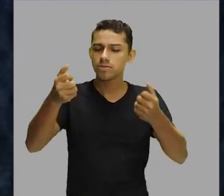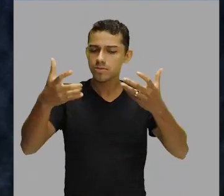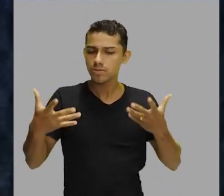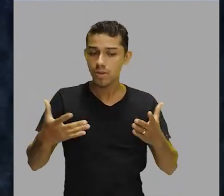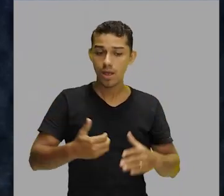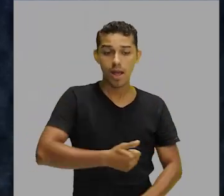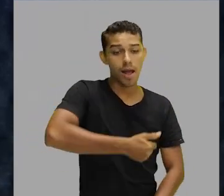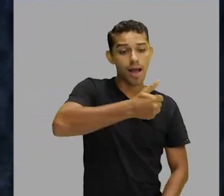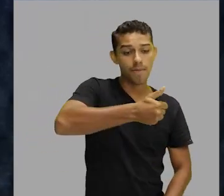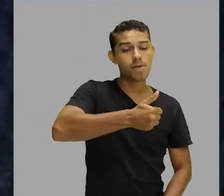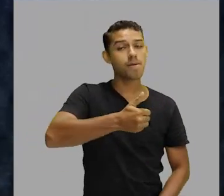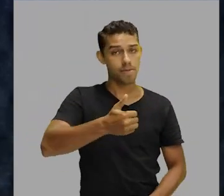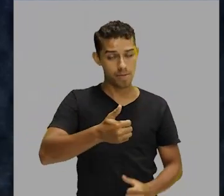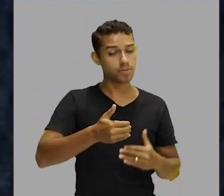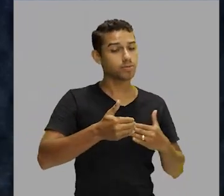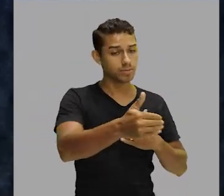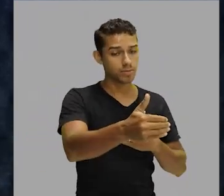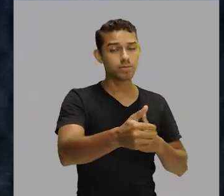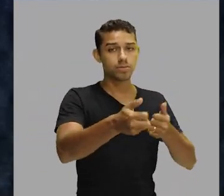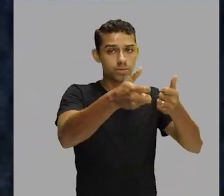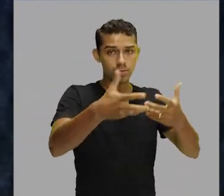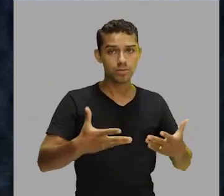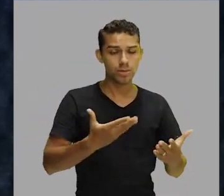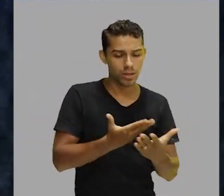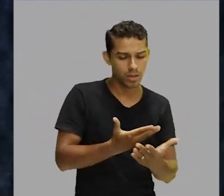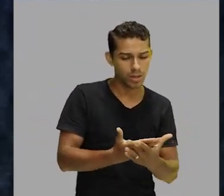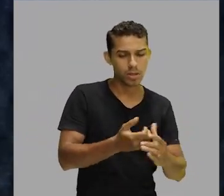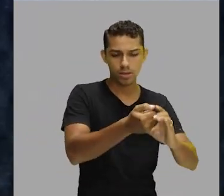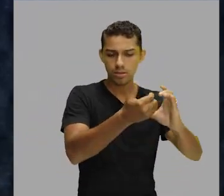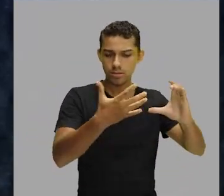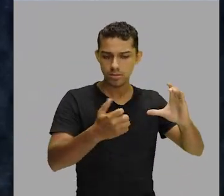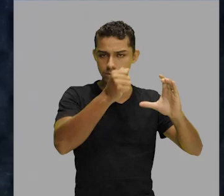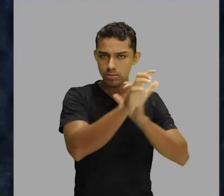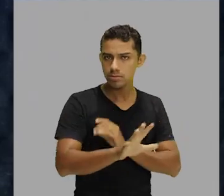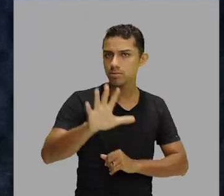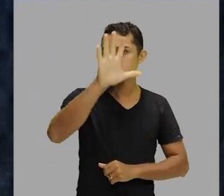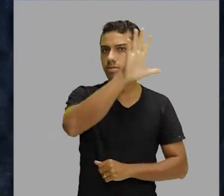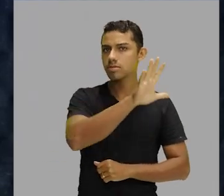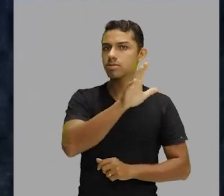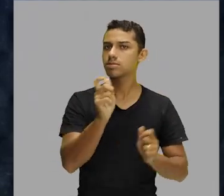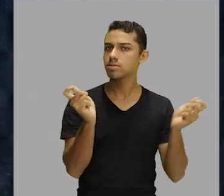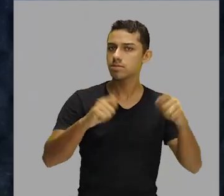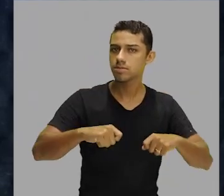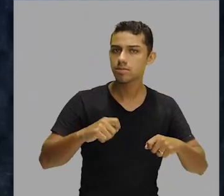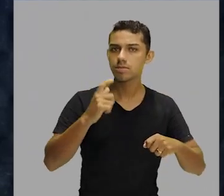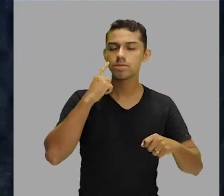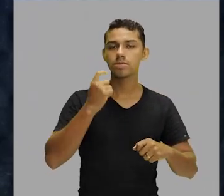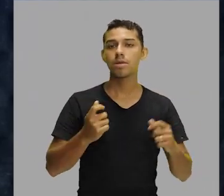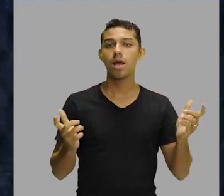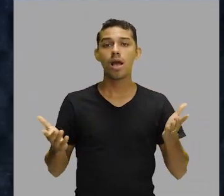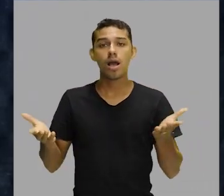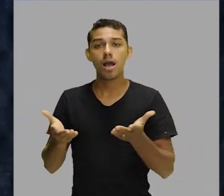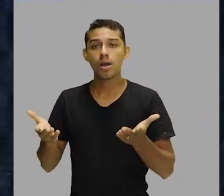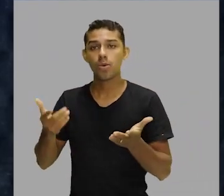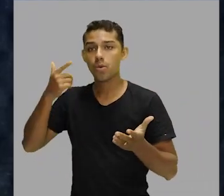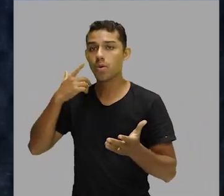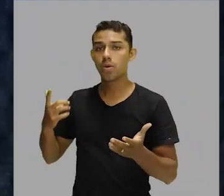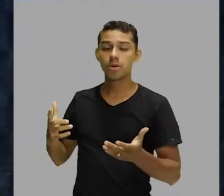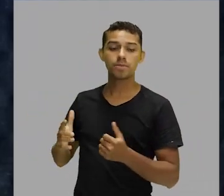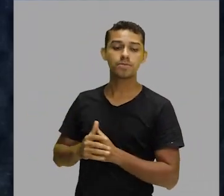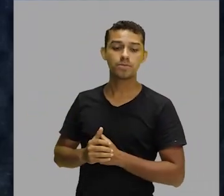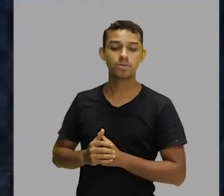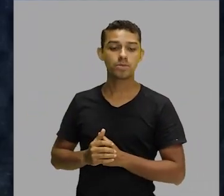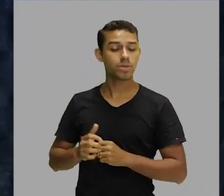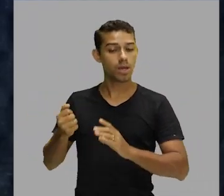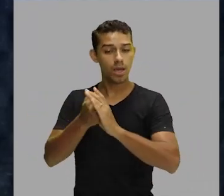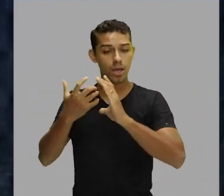primeira parte onde nós estudamos a respeito das características gerais, né? Vamos falar aqui não apenas